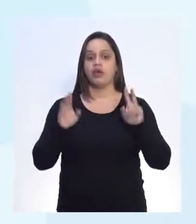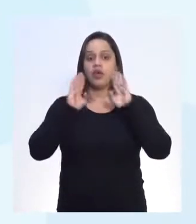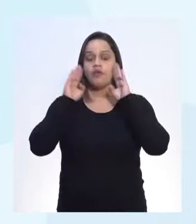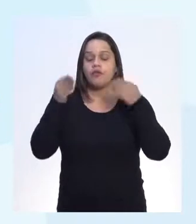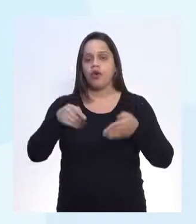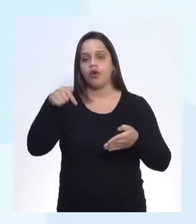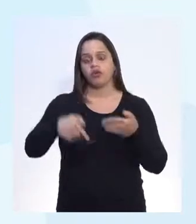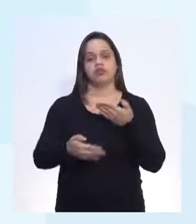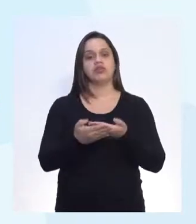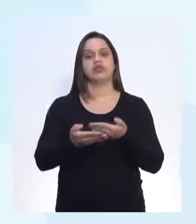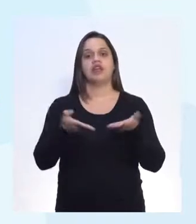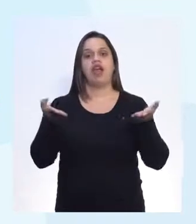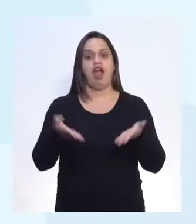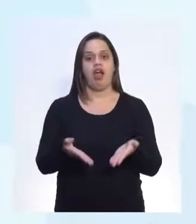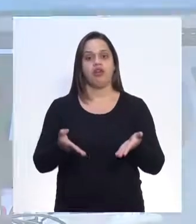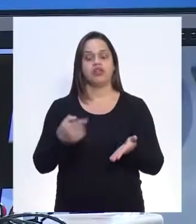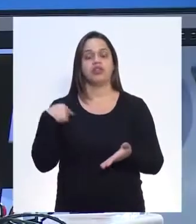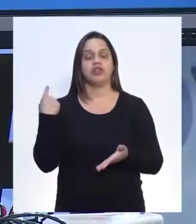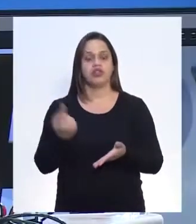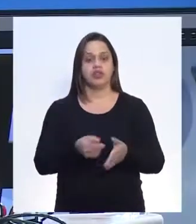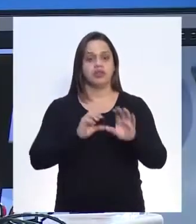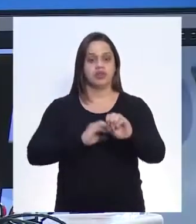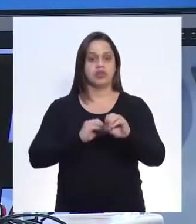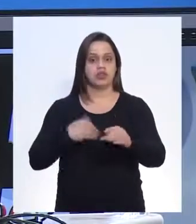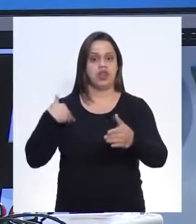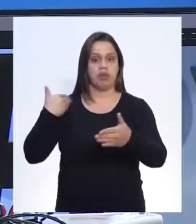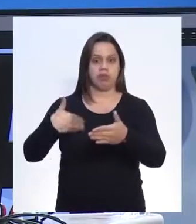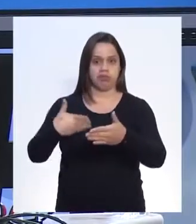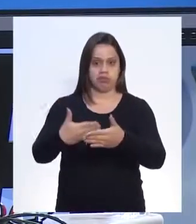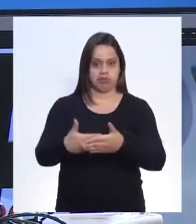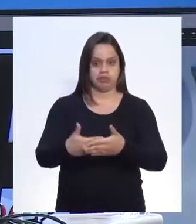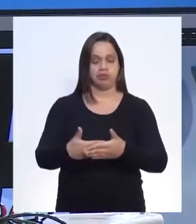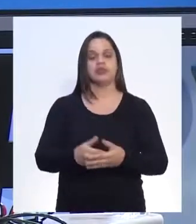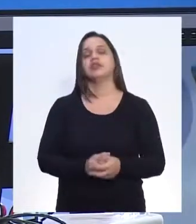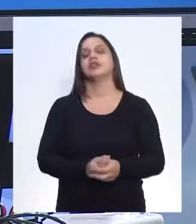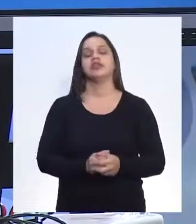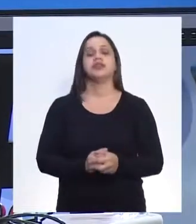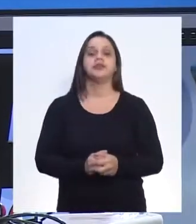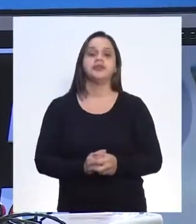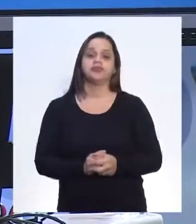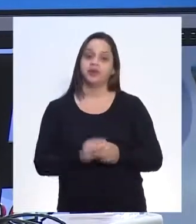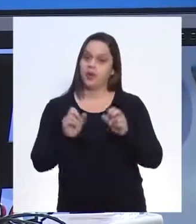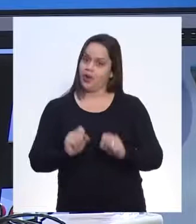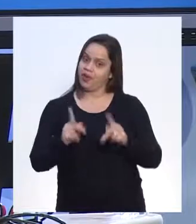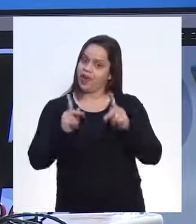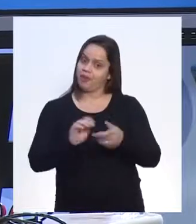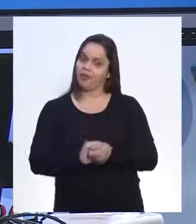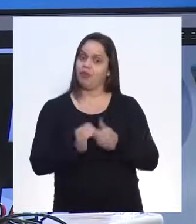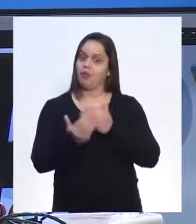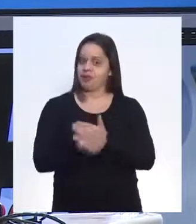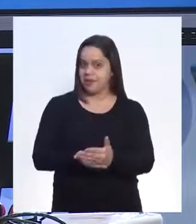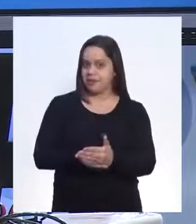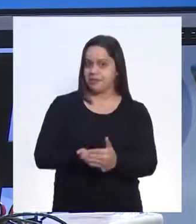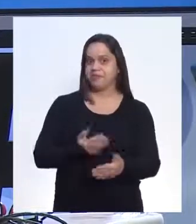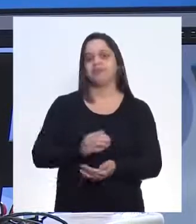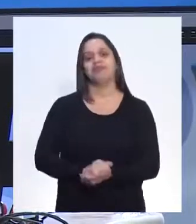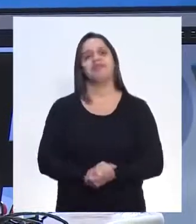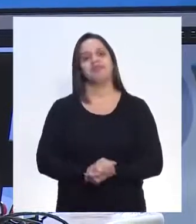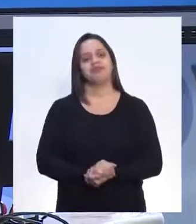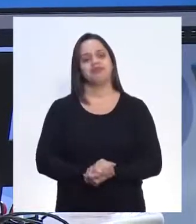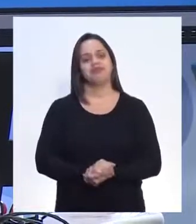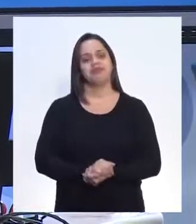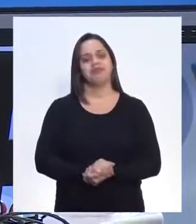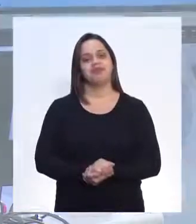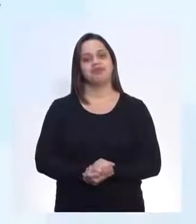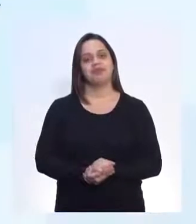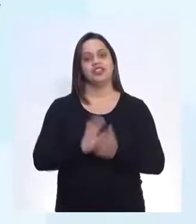aulas que a gente está trabalhando nessa sequência, com essa habilidade. Tudo bem? Vamos lá, então? Já estamos lá para a